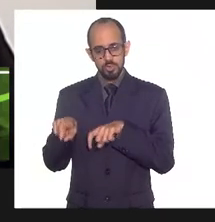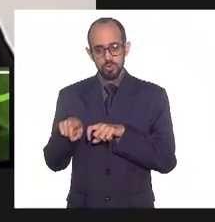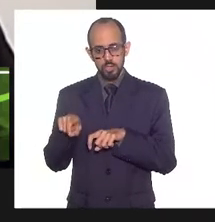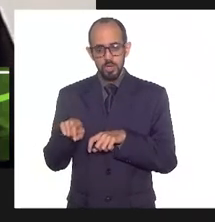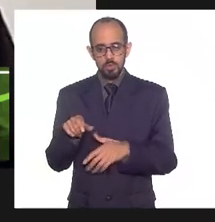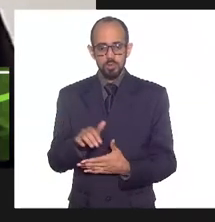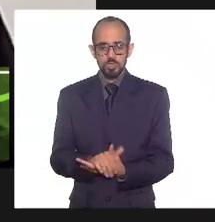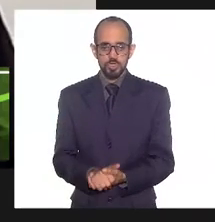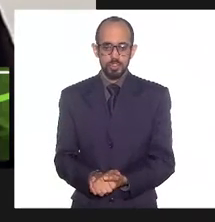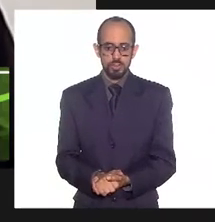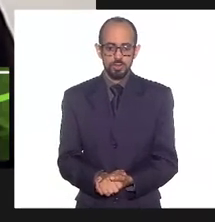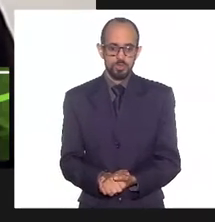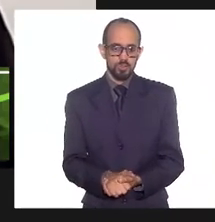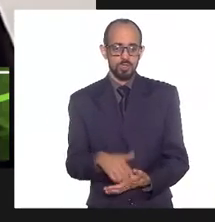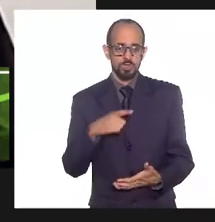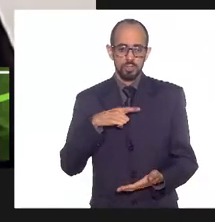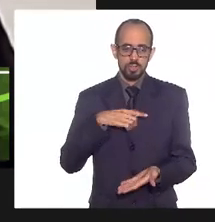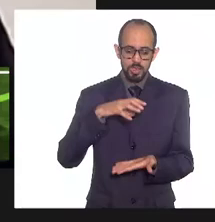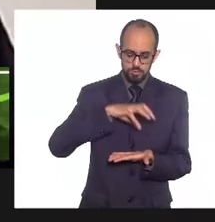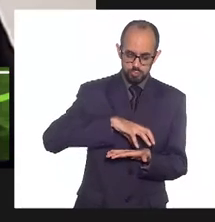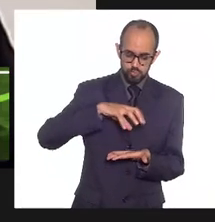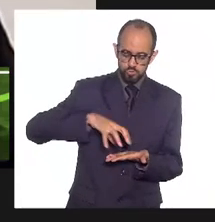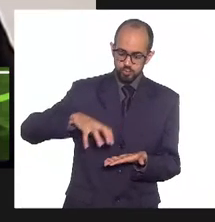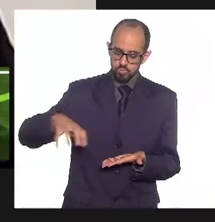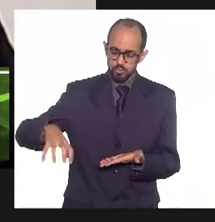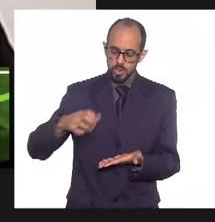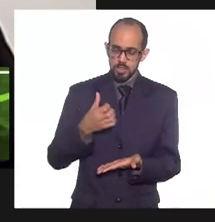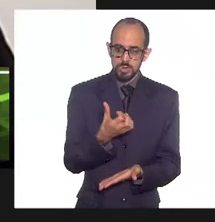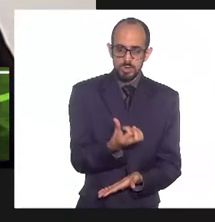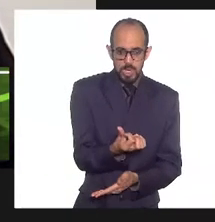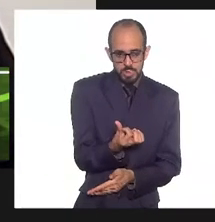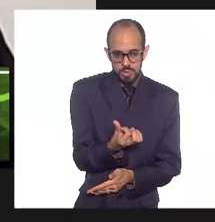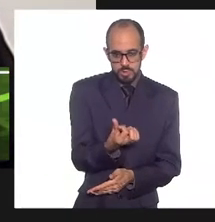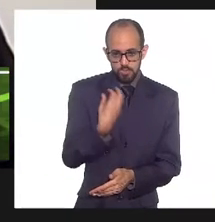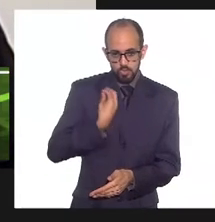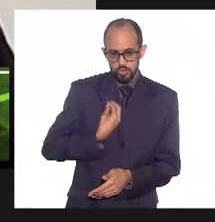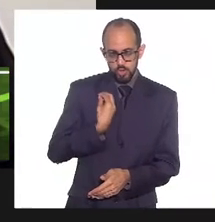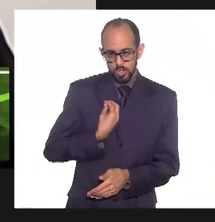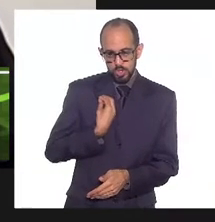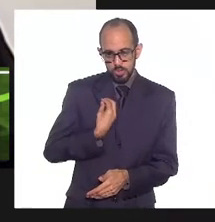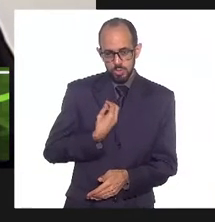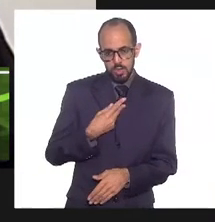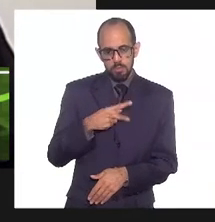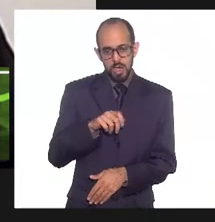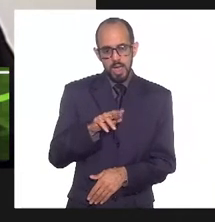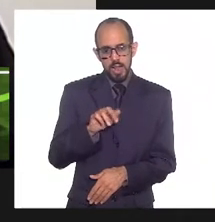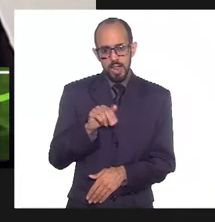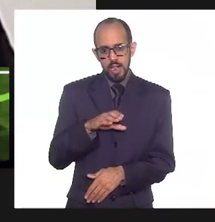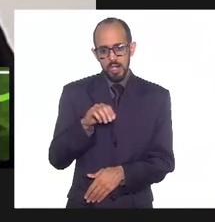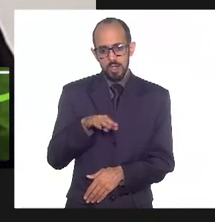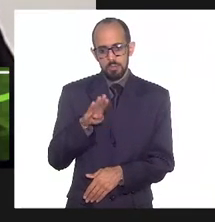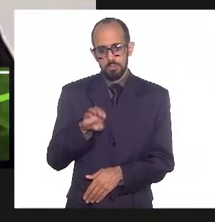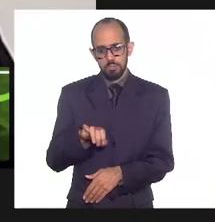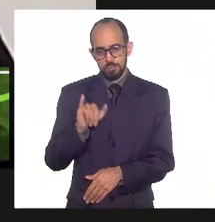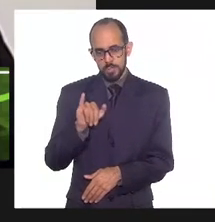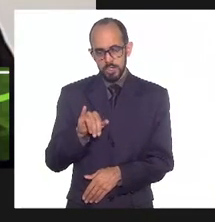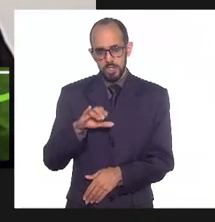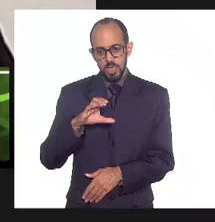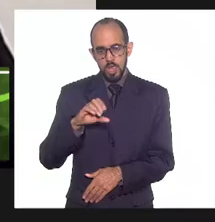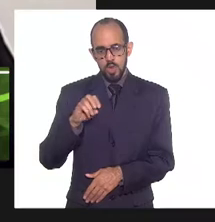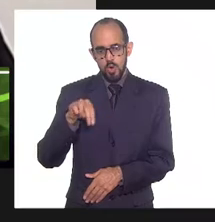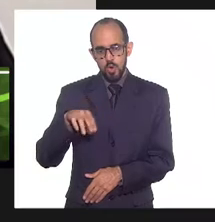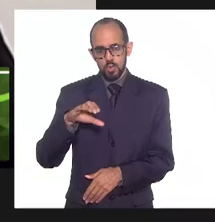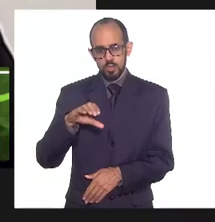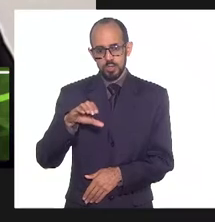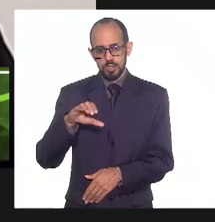temos 6 núcleos atualmente funcionando Paracambi Conceição de Macabu Cachoeira de